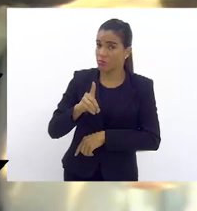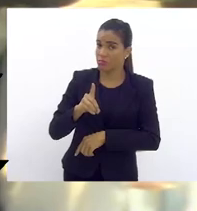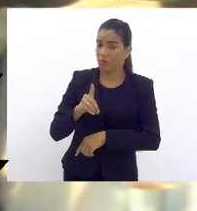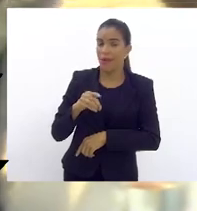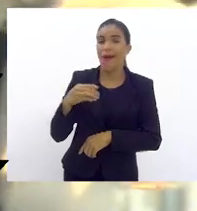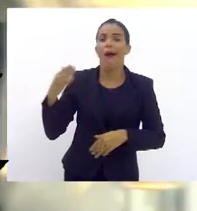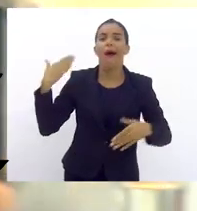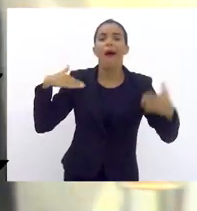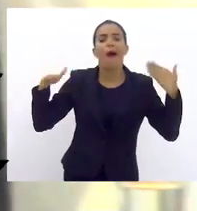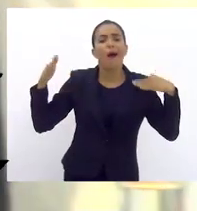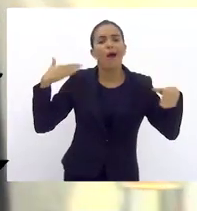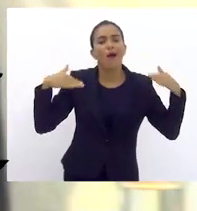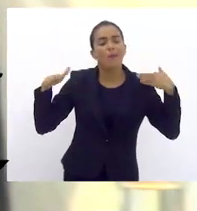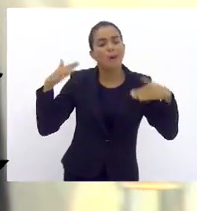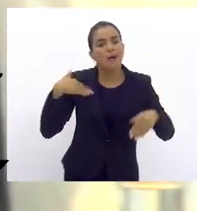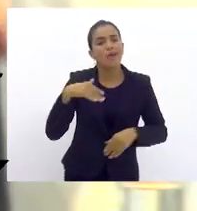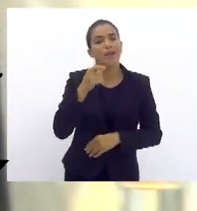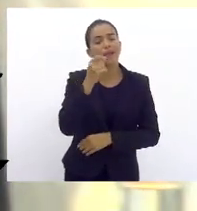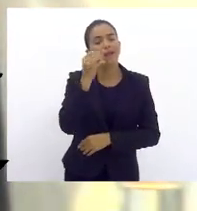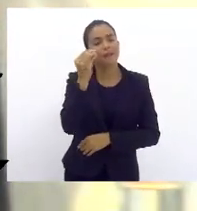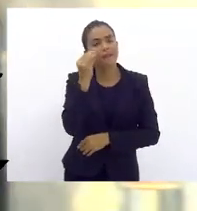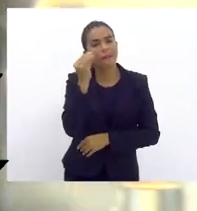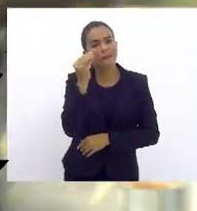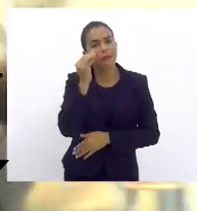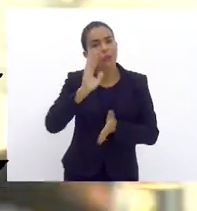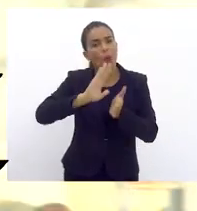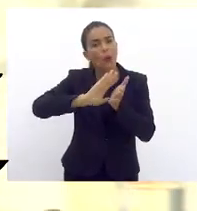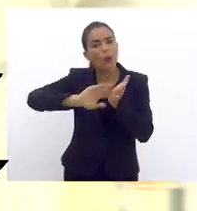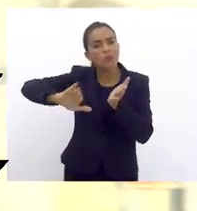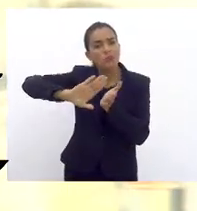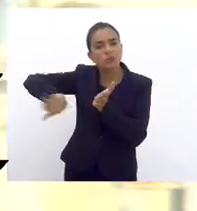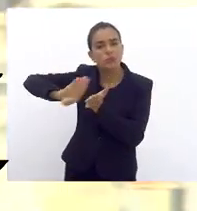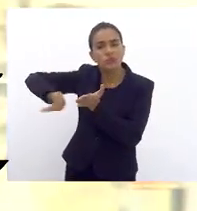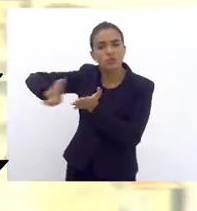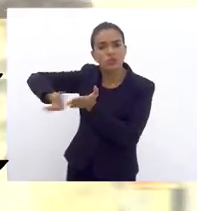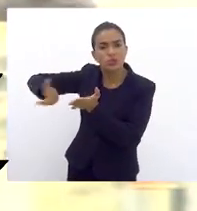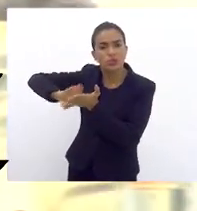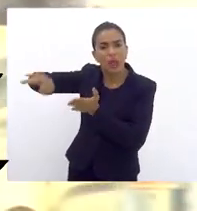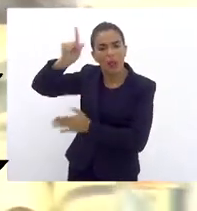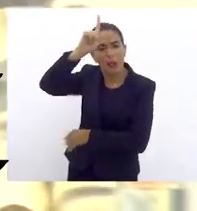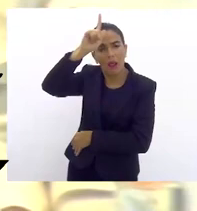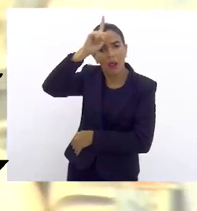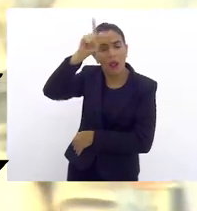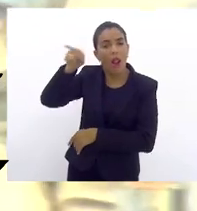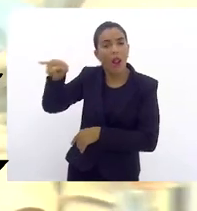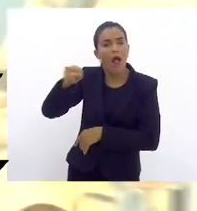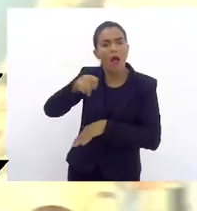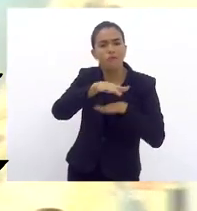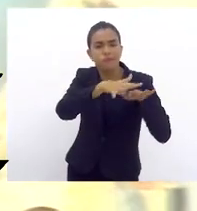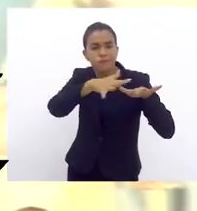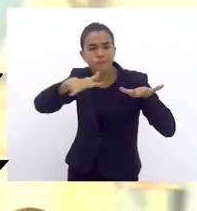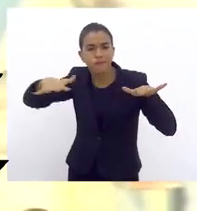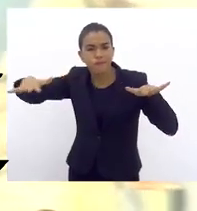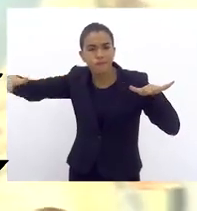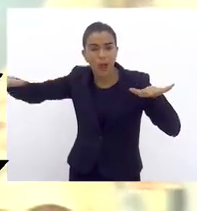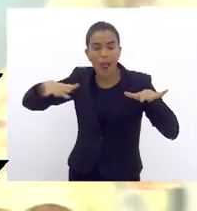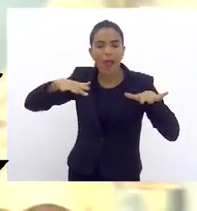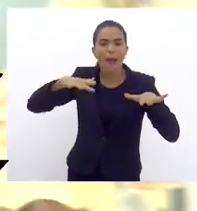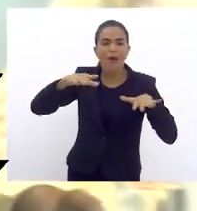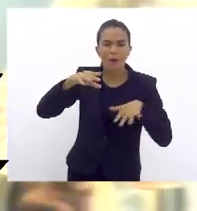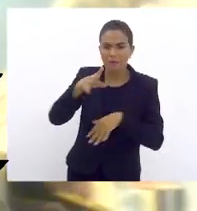tentou retirar os quilombolas da Marambaia que era uma área da mãe quem não sabe